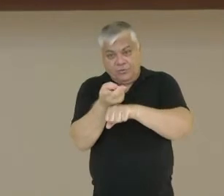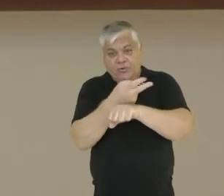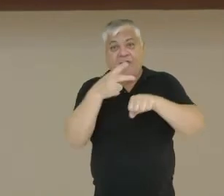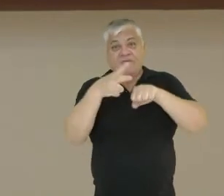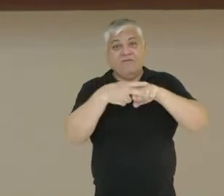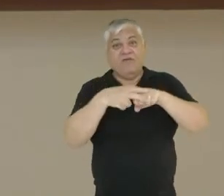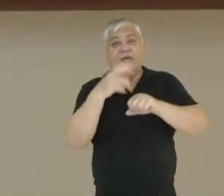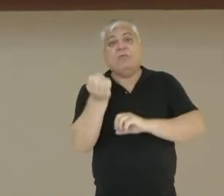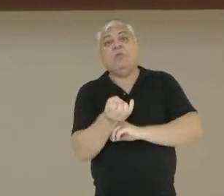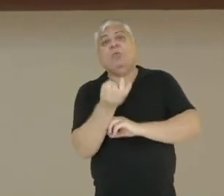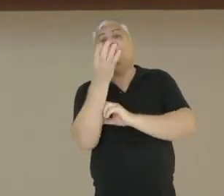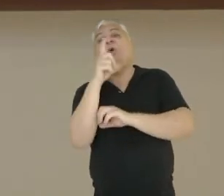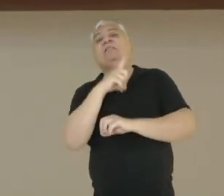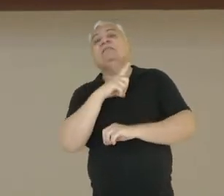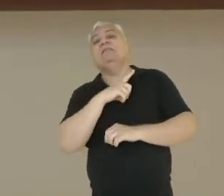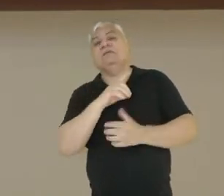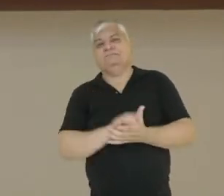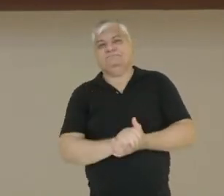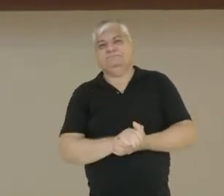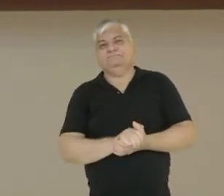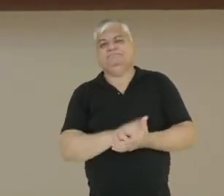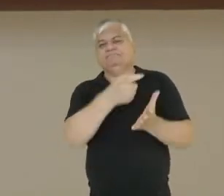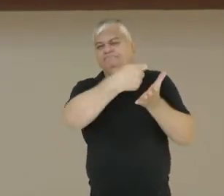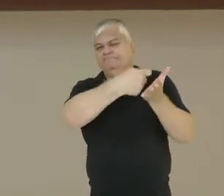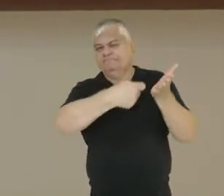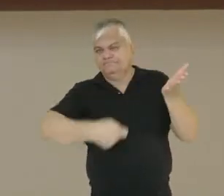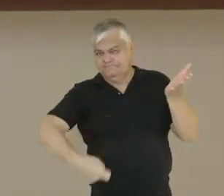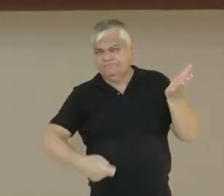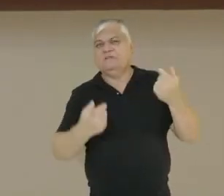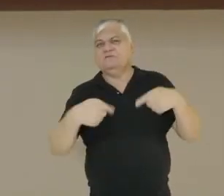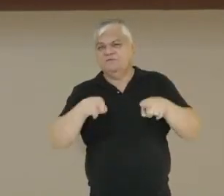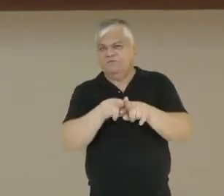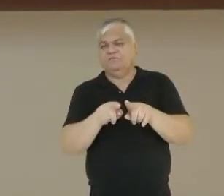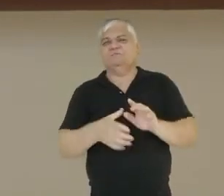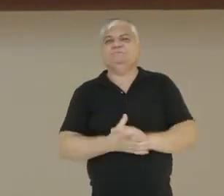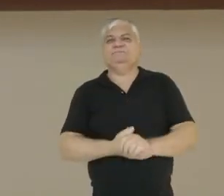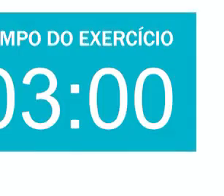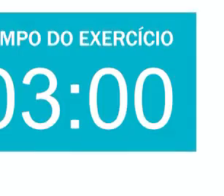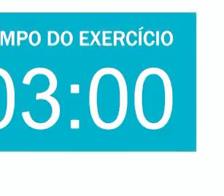dizer quantas orações a gente tem aqui. Faz lá no teu caderno e eu já retorno.